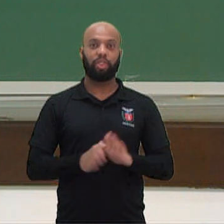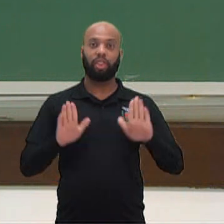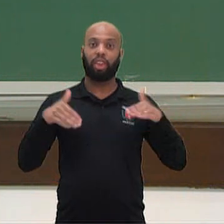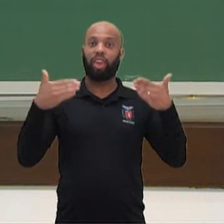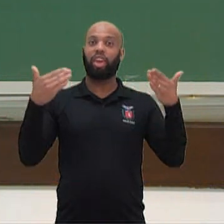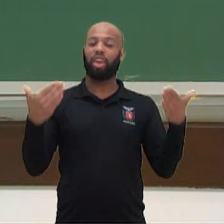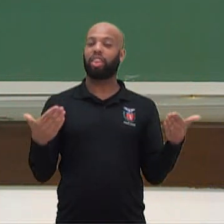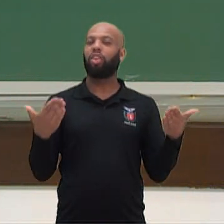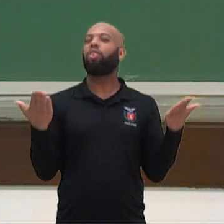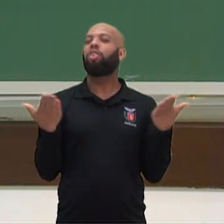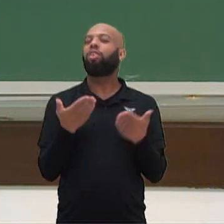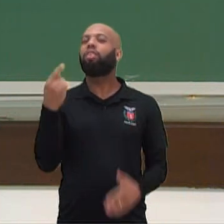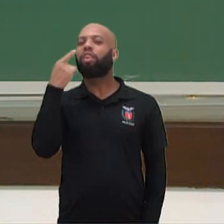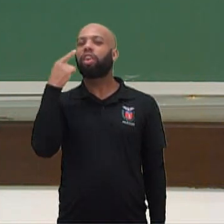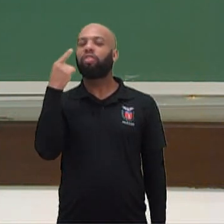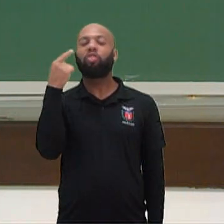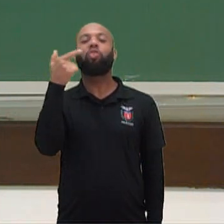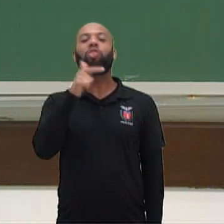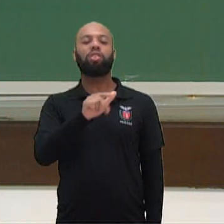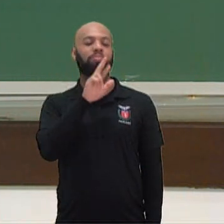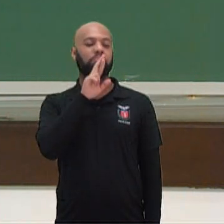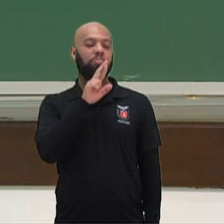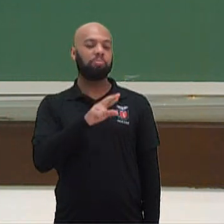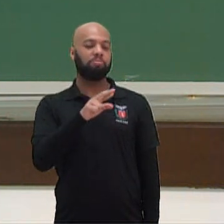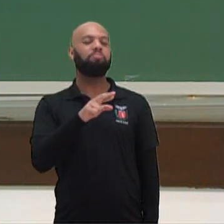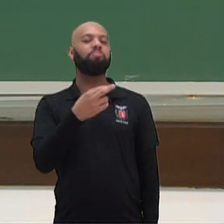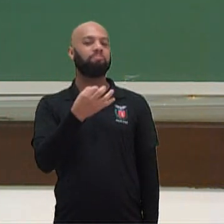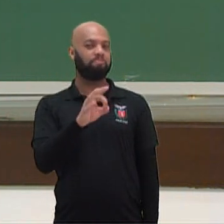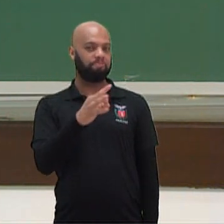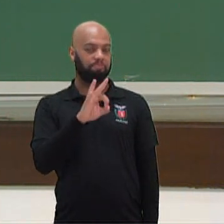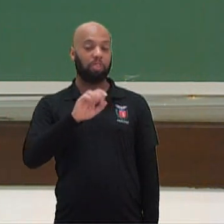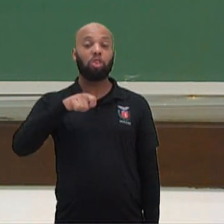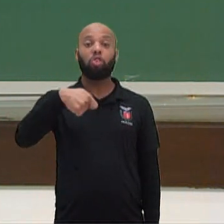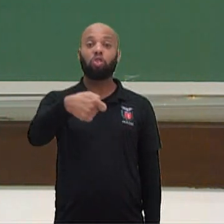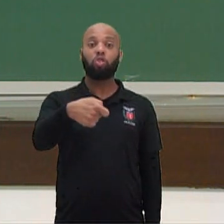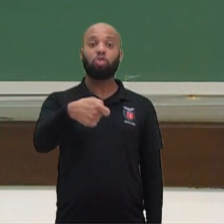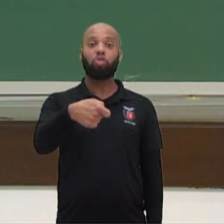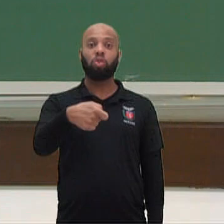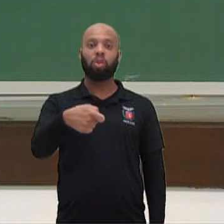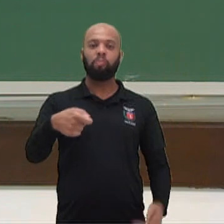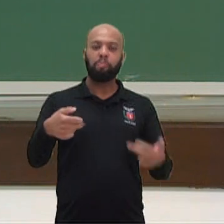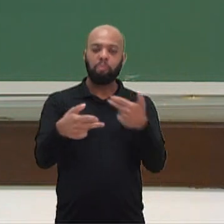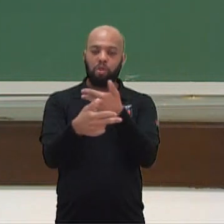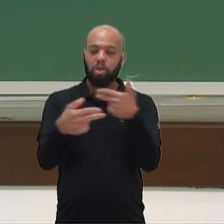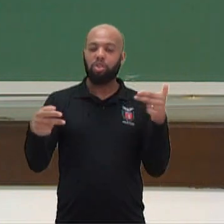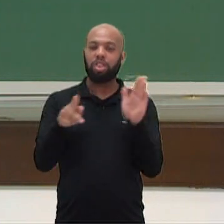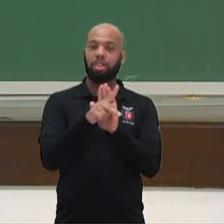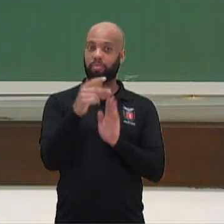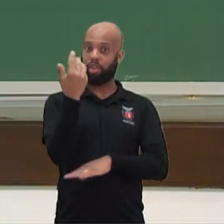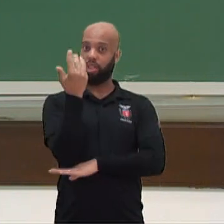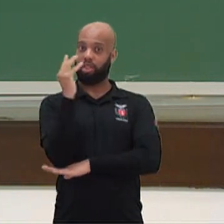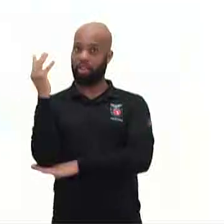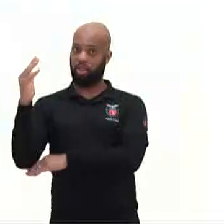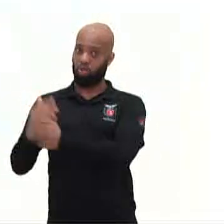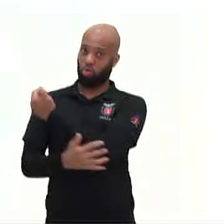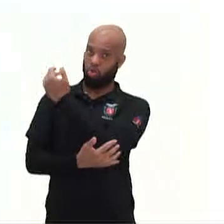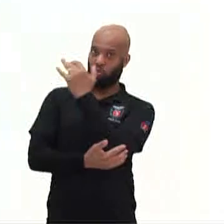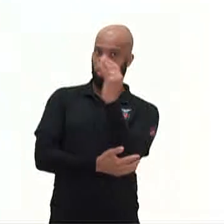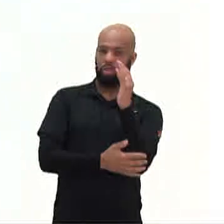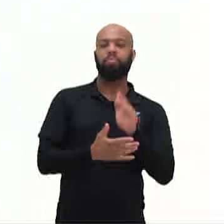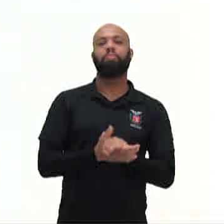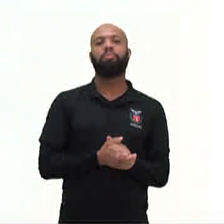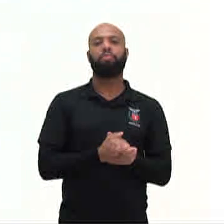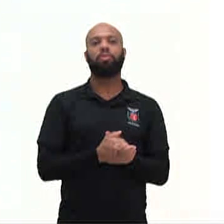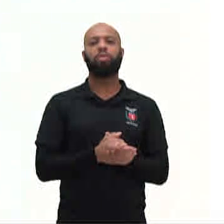E aí, pessoal, vamos ver se nós conseguimos aí resolver essas questões relacionadas aos recursos naturais? Então, vamos lá. Quando nós